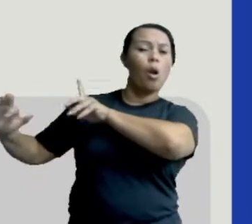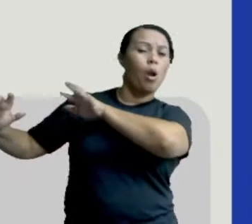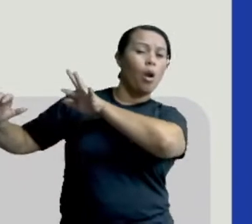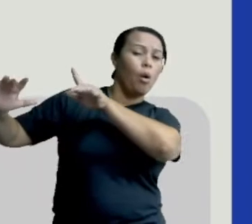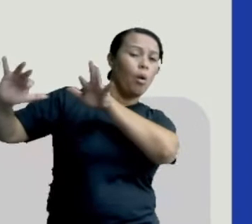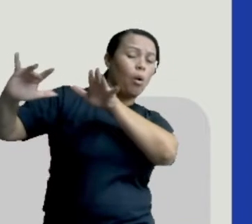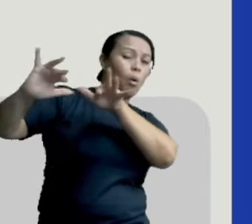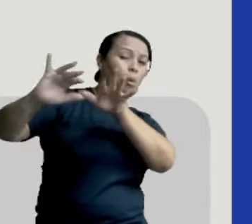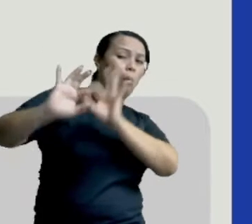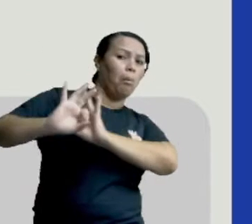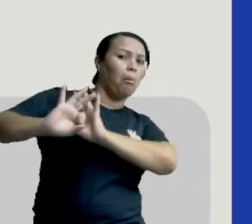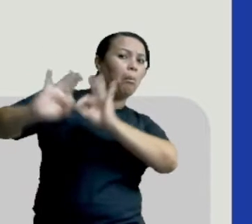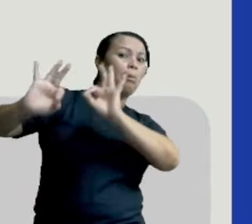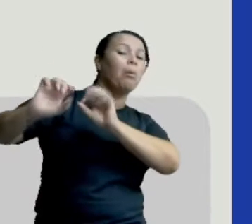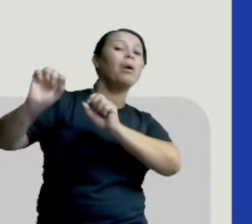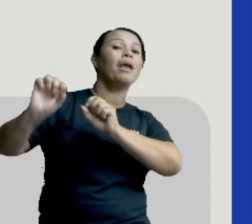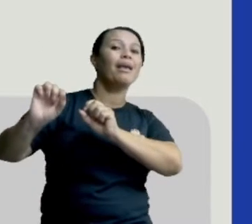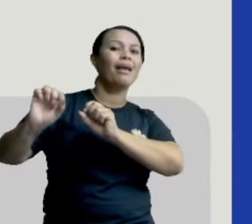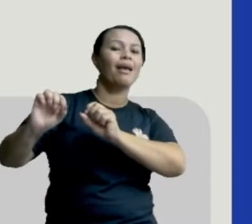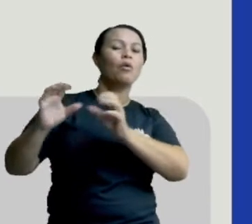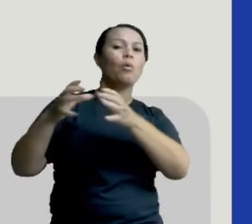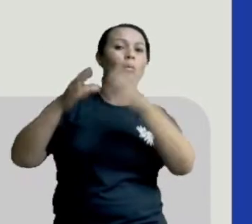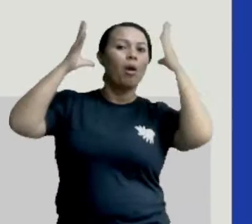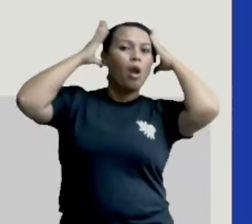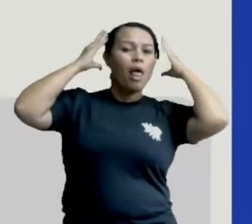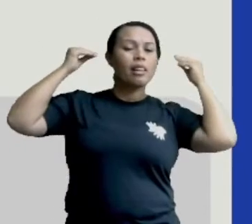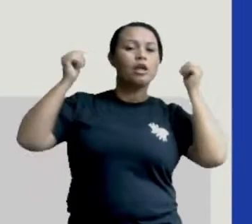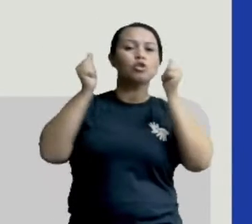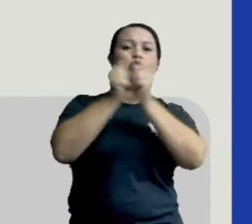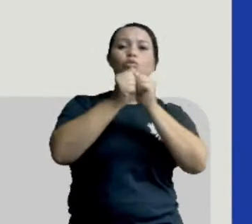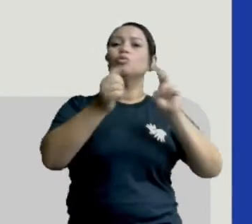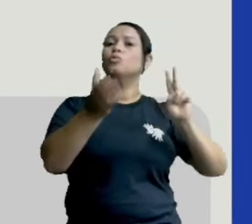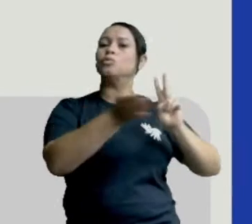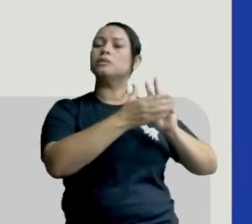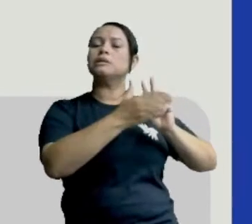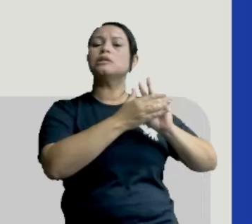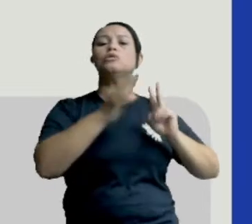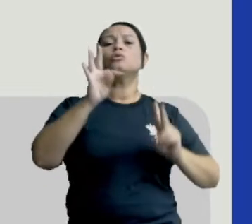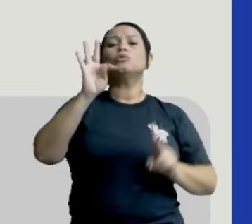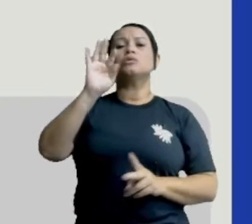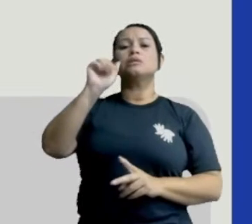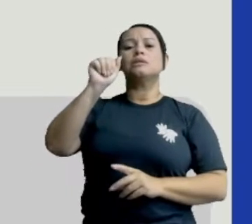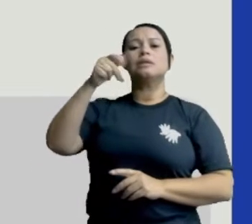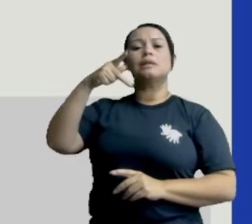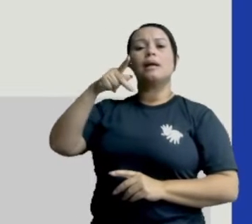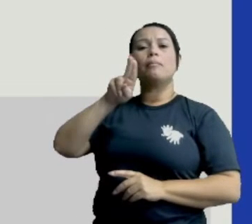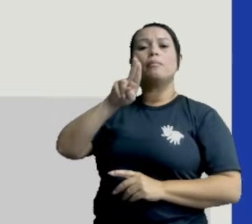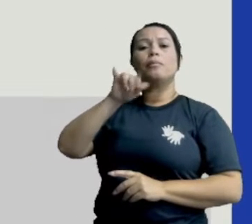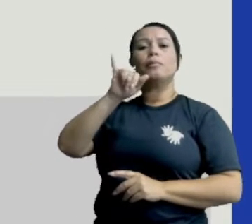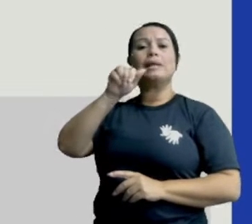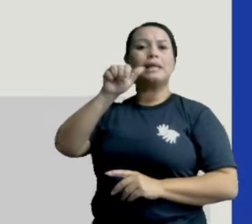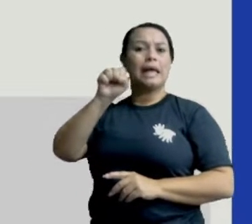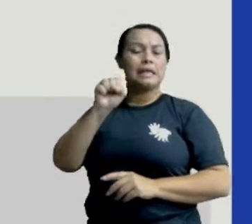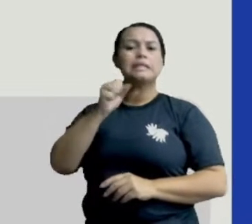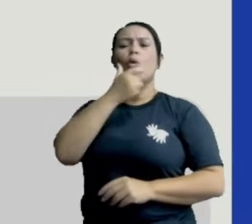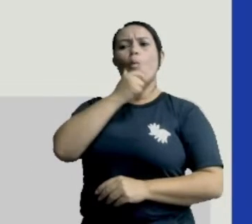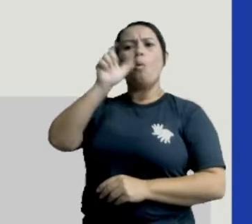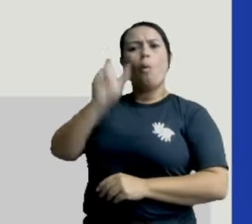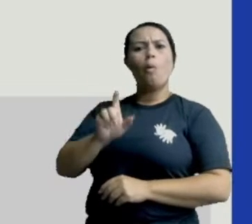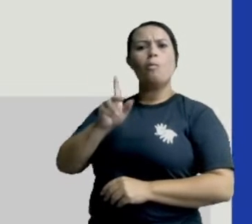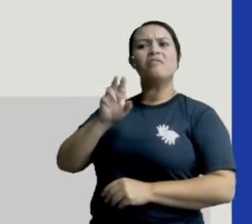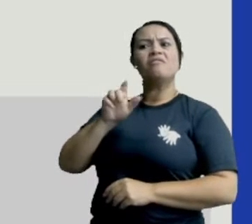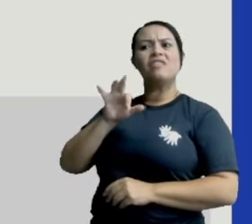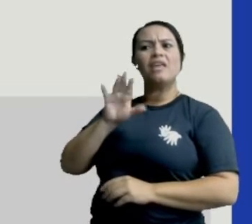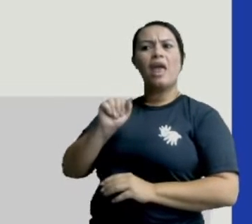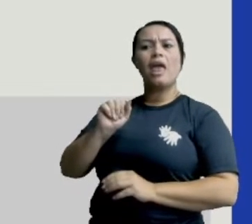das modernas tropas holandesas, apoiadas pelos enos Tapuias. Vieira reuniu seus soldados e